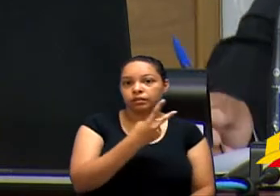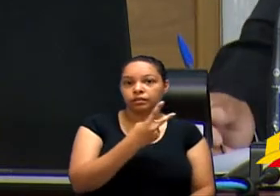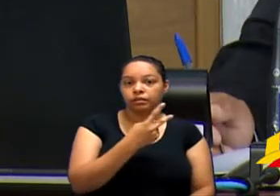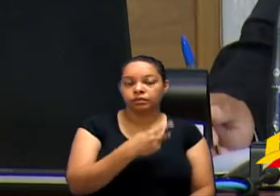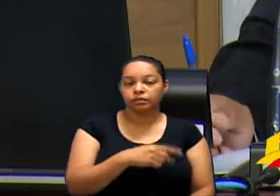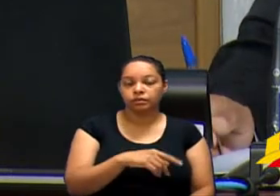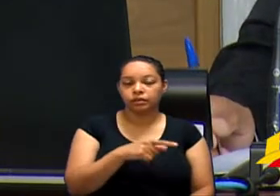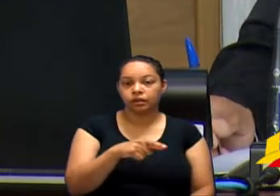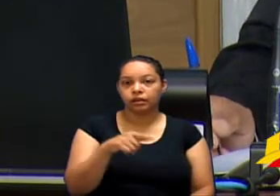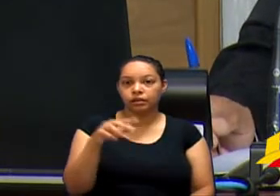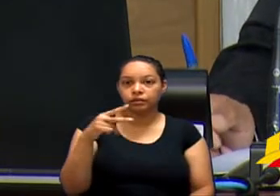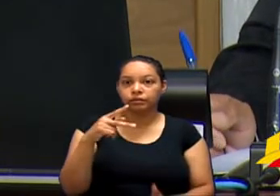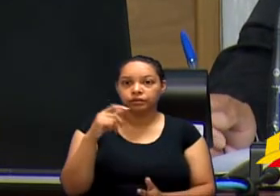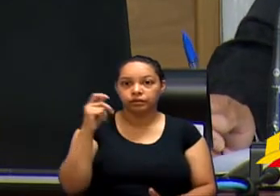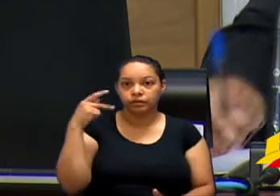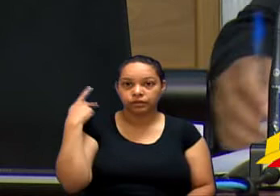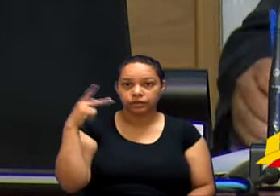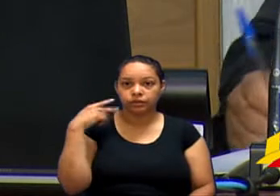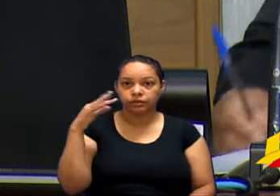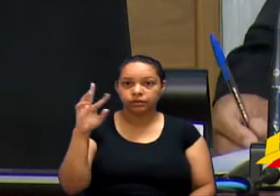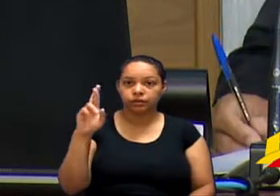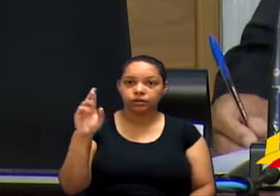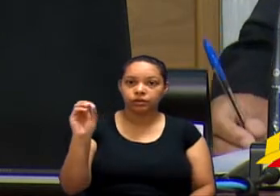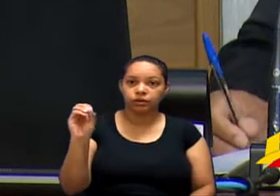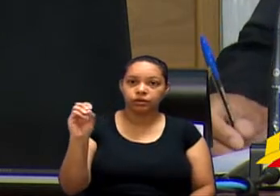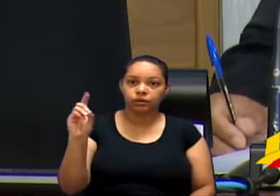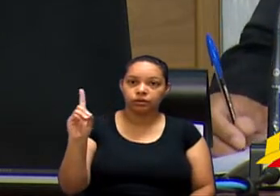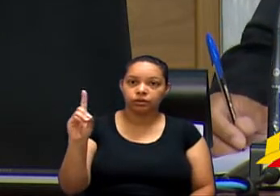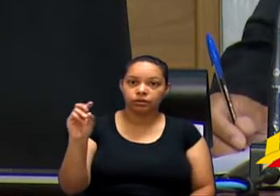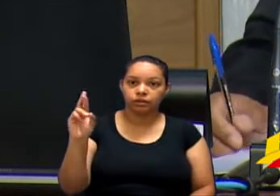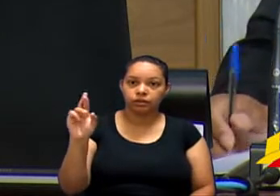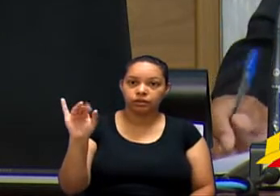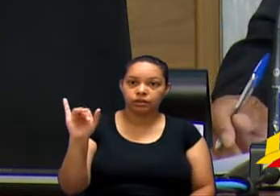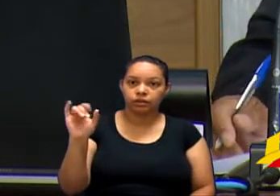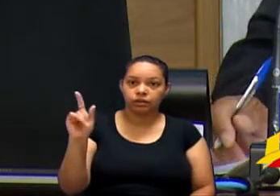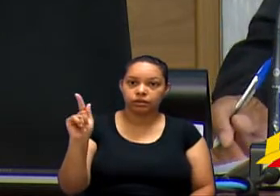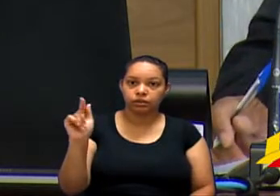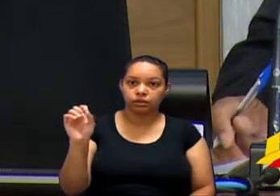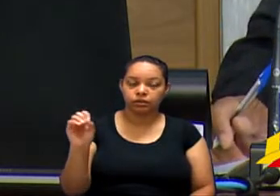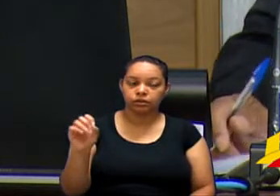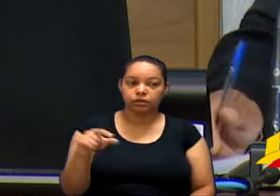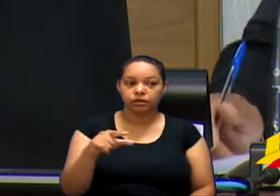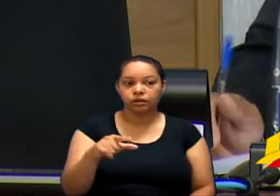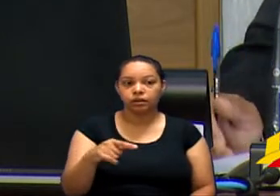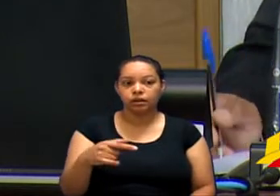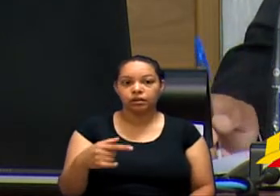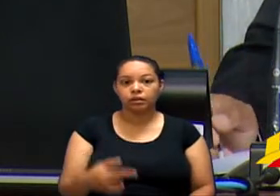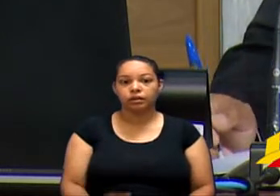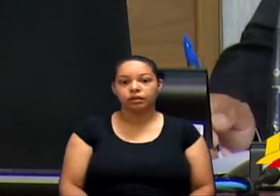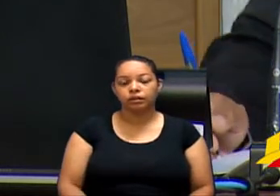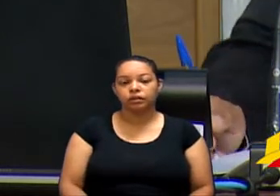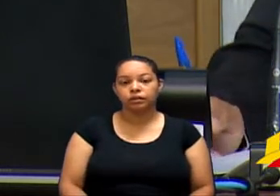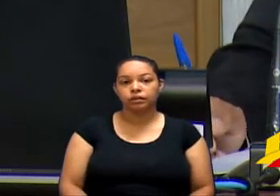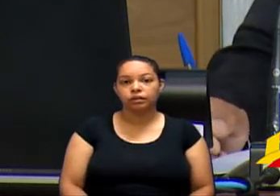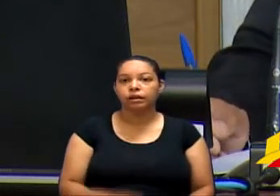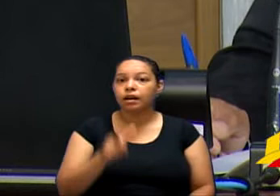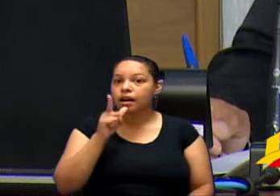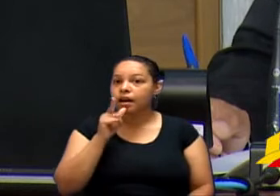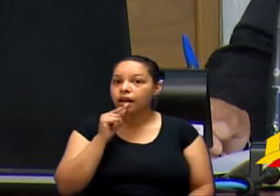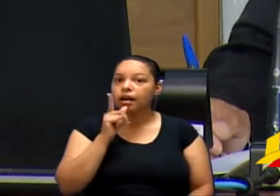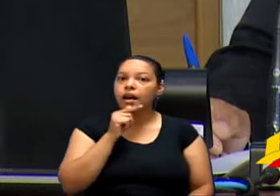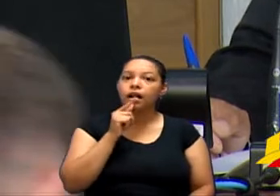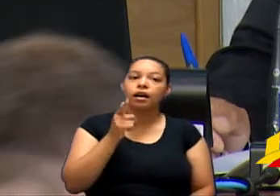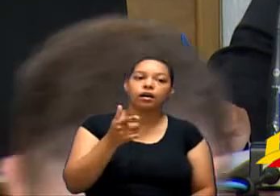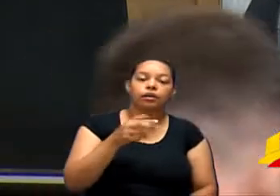Treviso desconto sobre o valor da tarifa mínima mensal de serviço de água por dia de recebimento